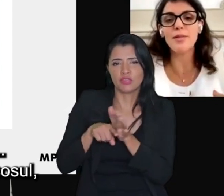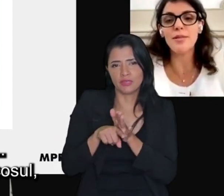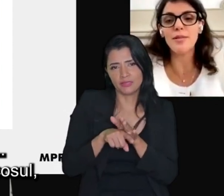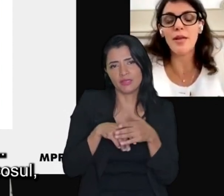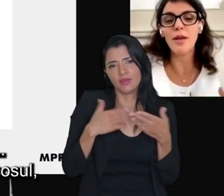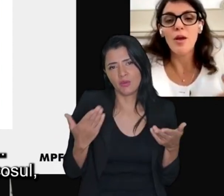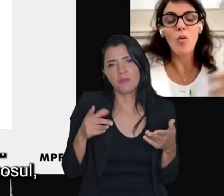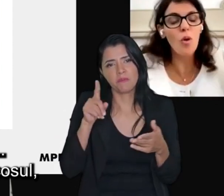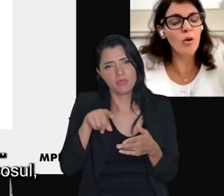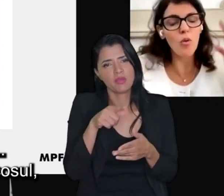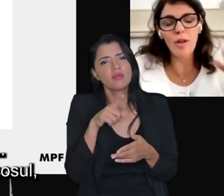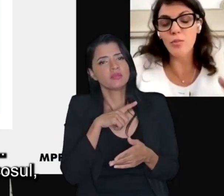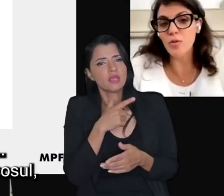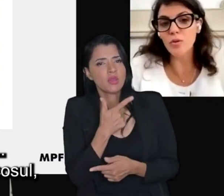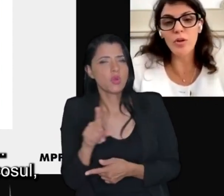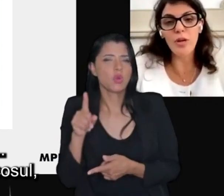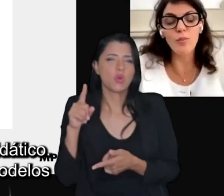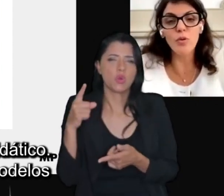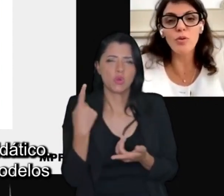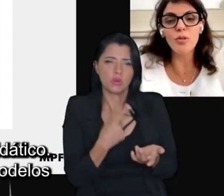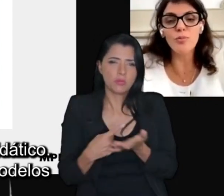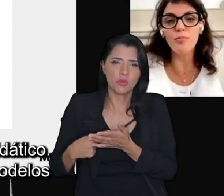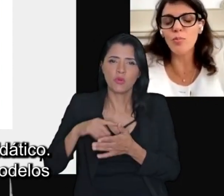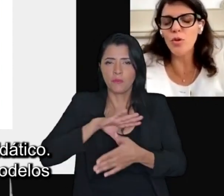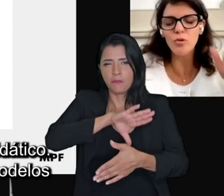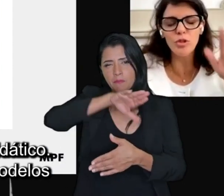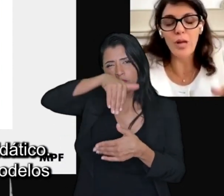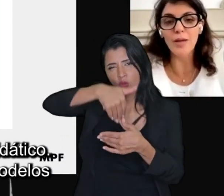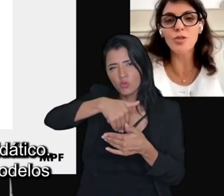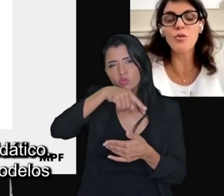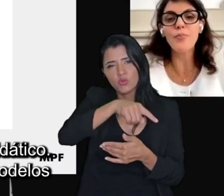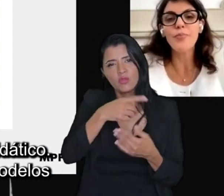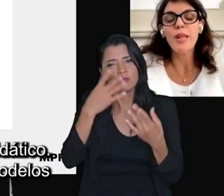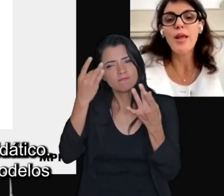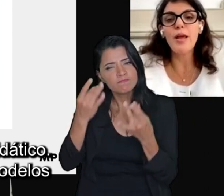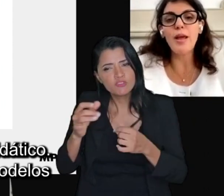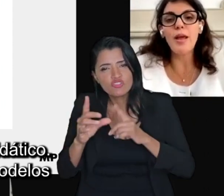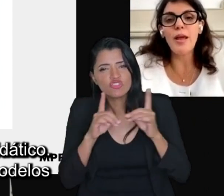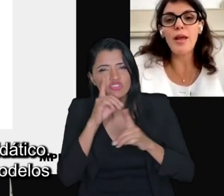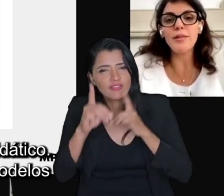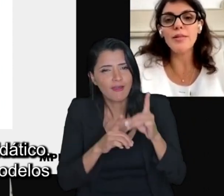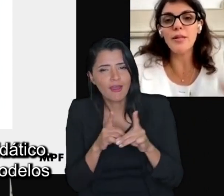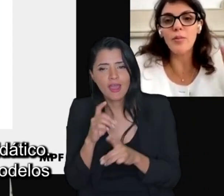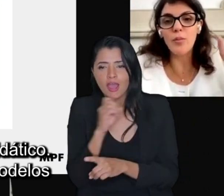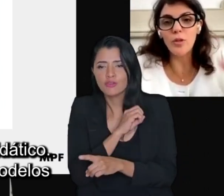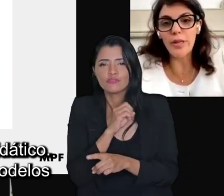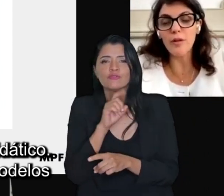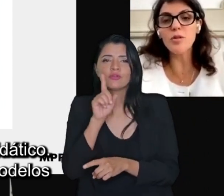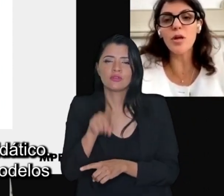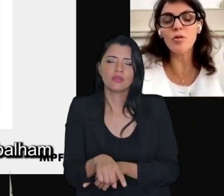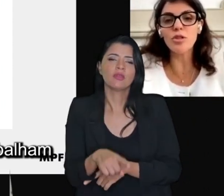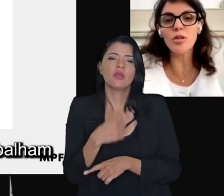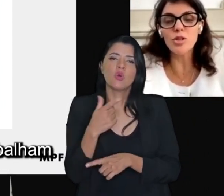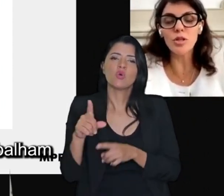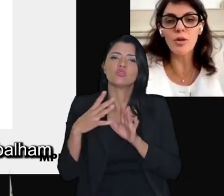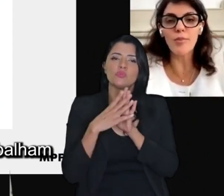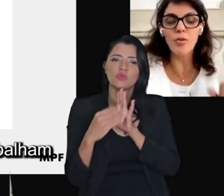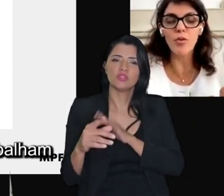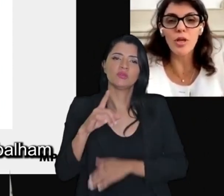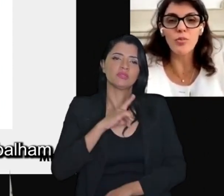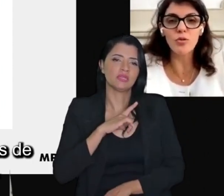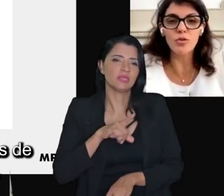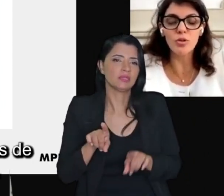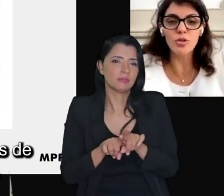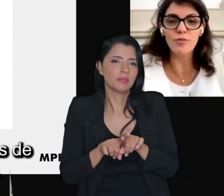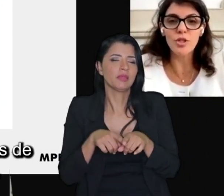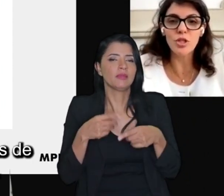Mas existem... O Acordo Quadro Mercosul, ele é muito, muito didático. Existem também modelos da Eurojust que